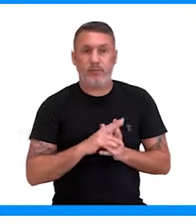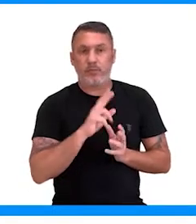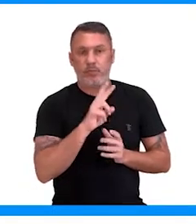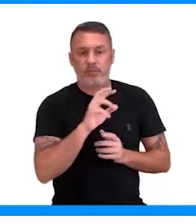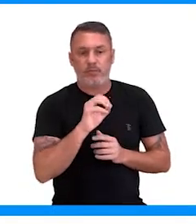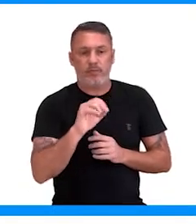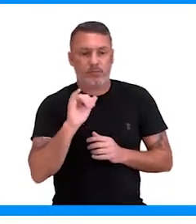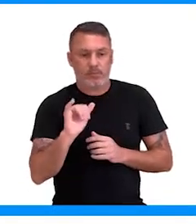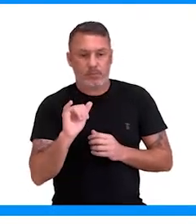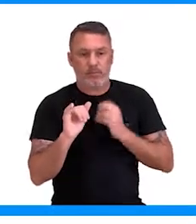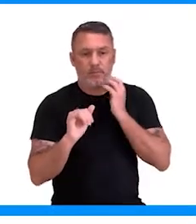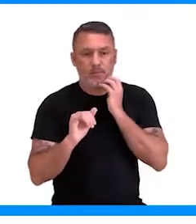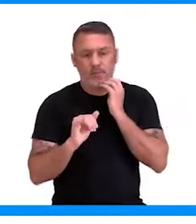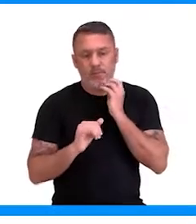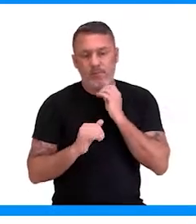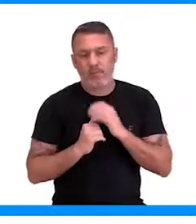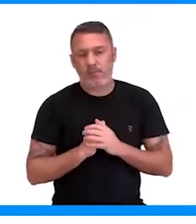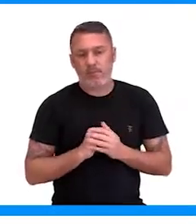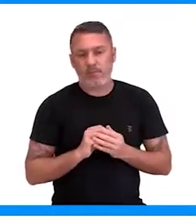V0y